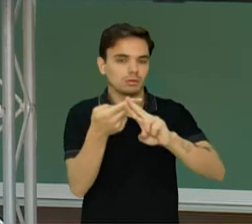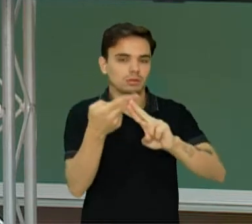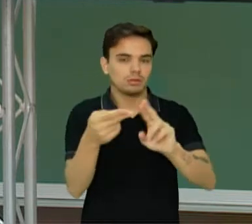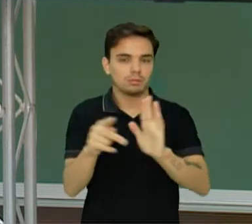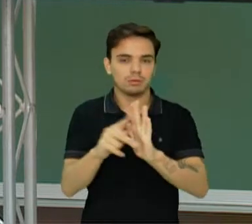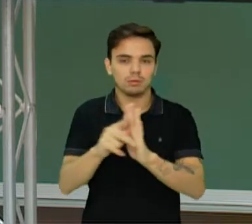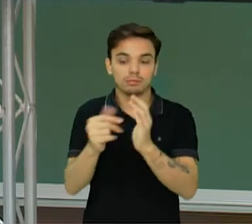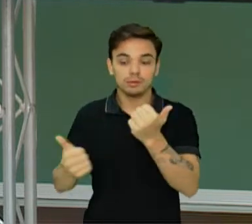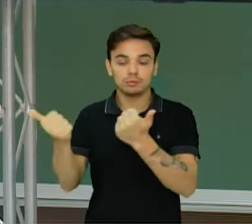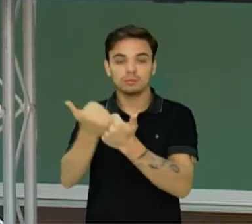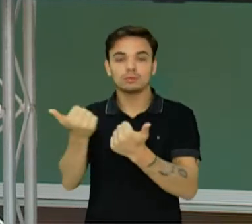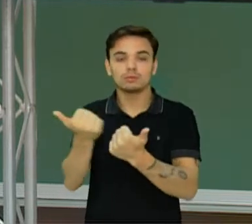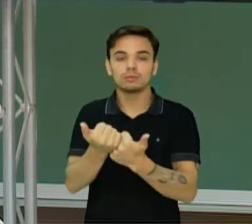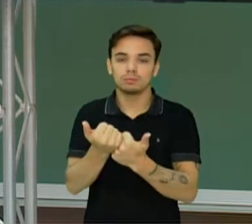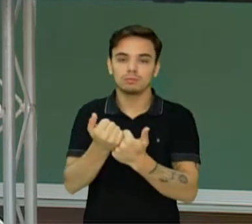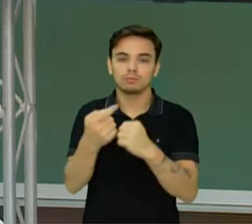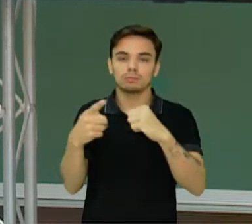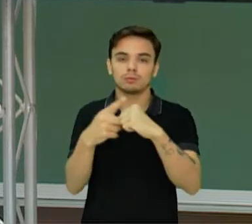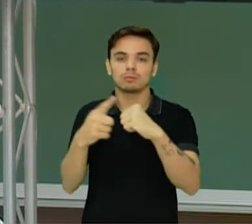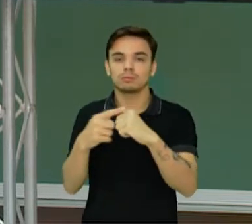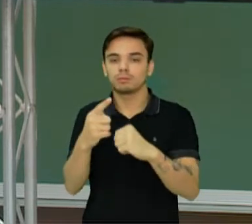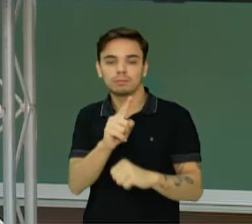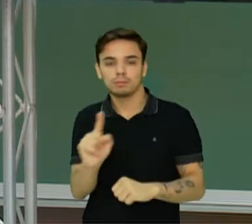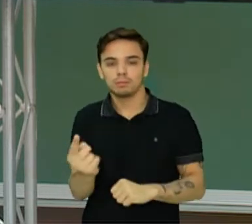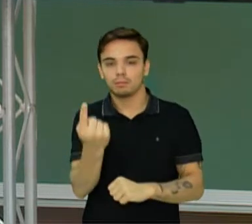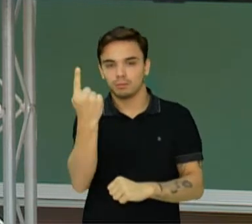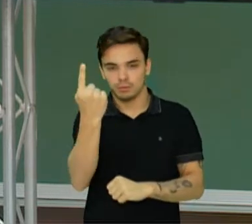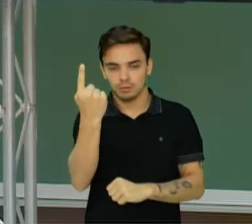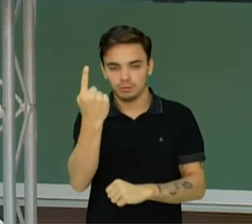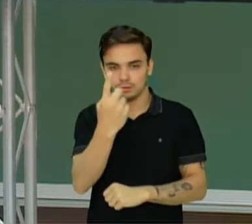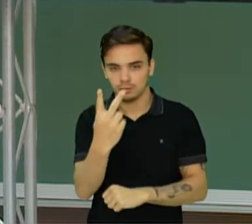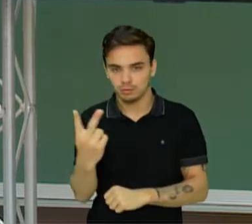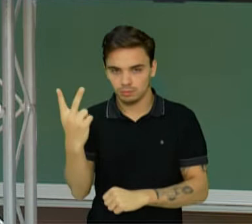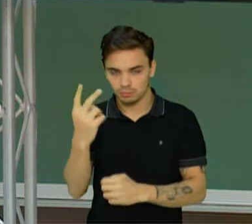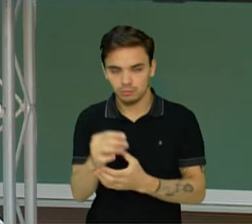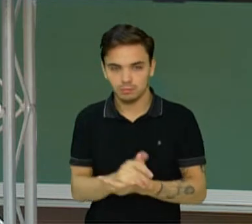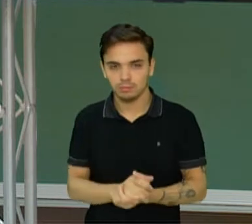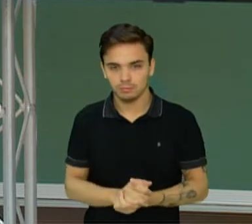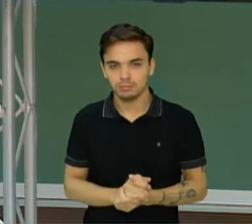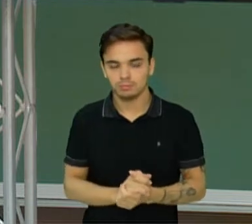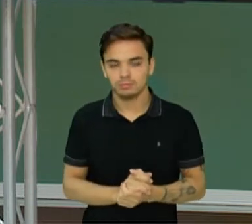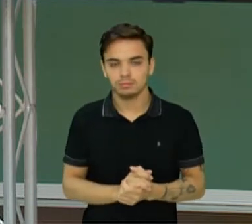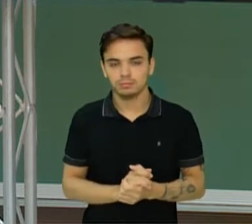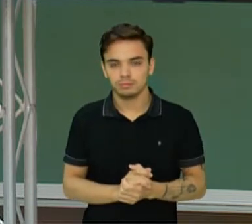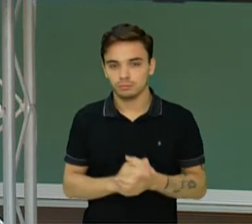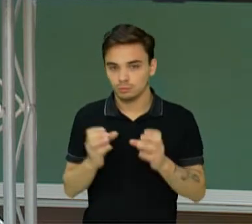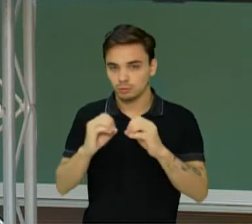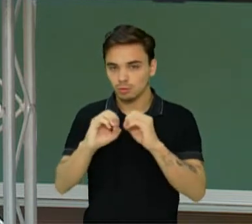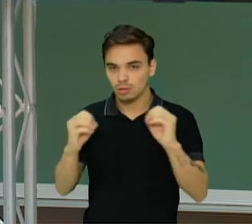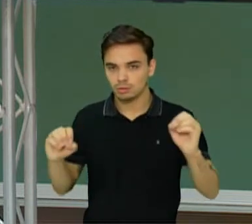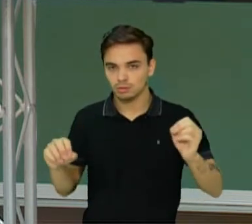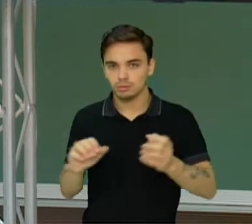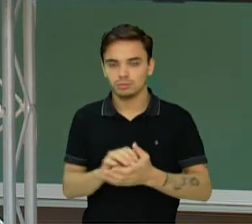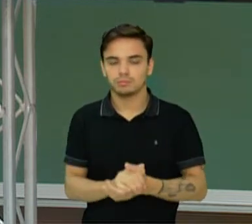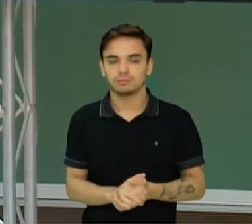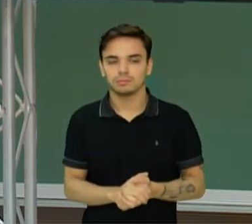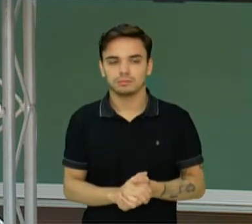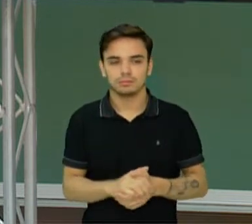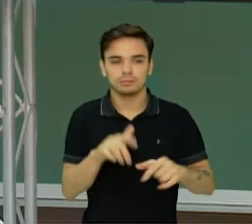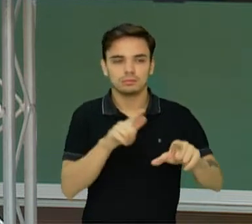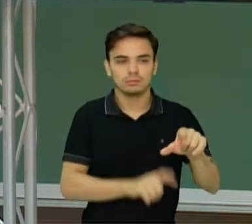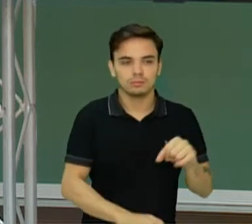para substituir o pronome pessoal que está ali na segunda oração, ok? Letra